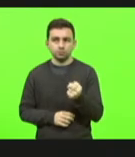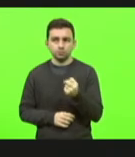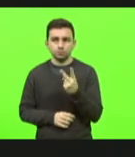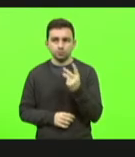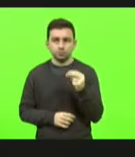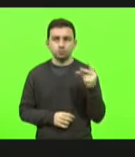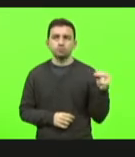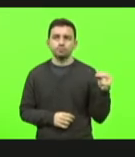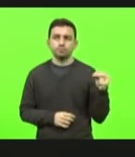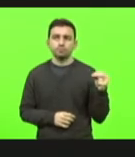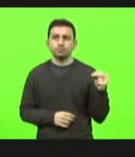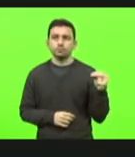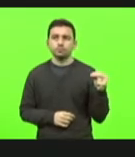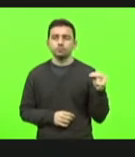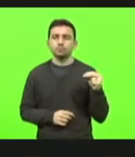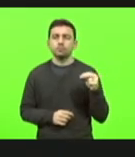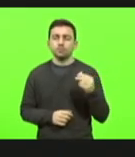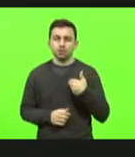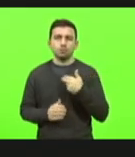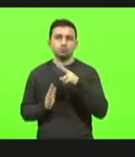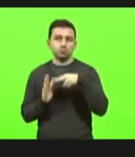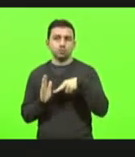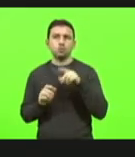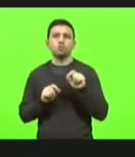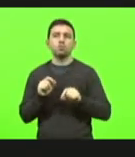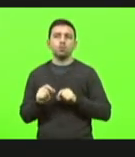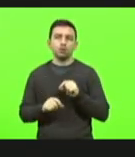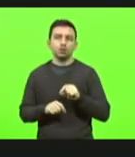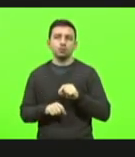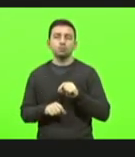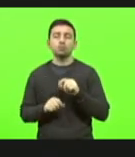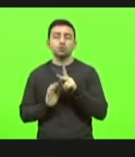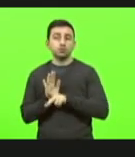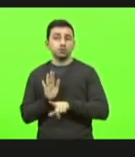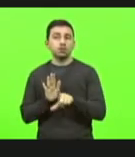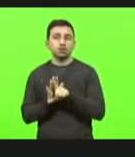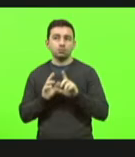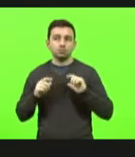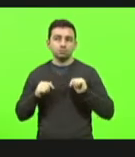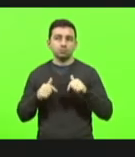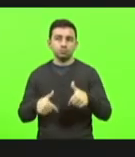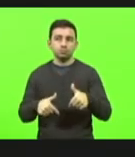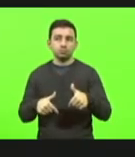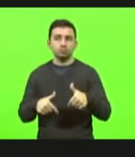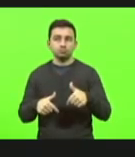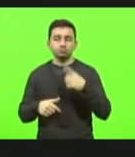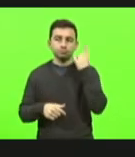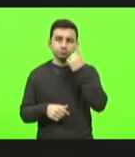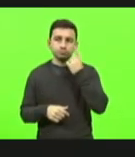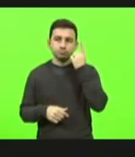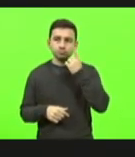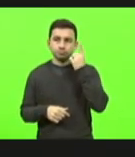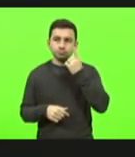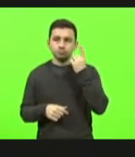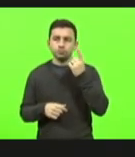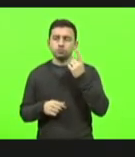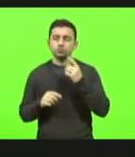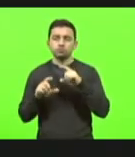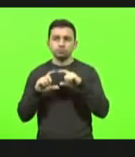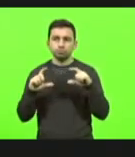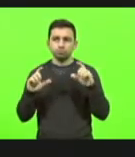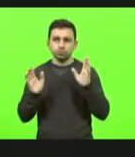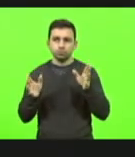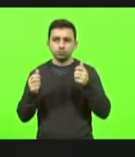258-2020, que passo a ler. Trata-se dos autos do projeto de lei de iniciativa parlamentar acima identificado, que